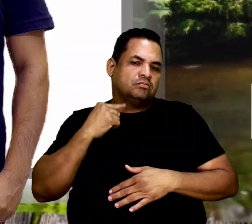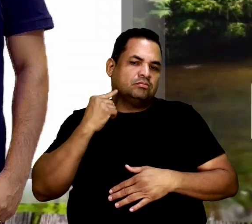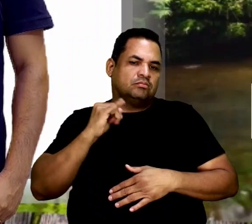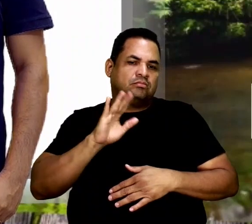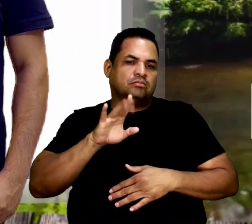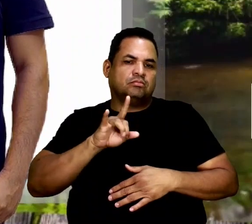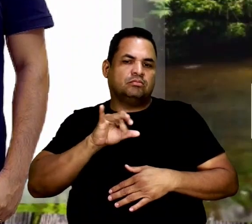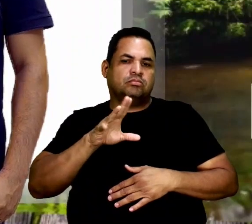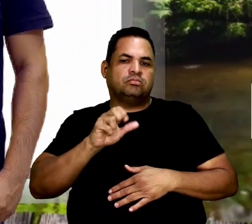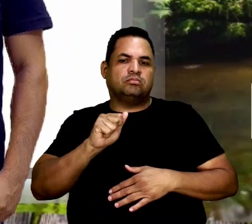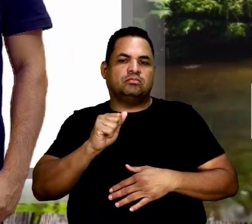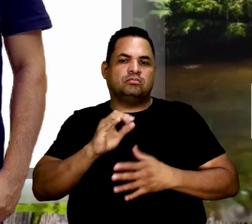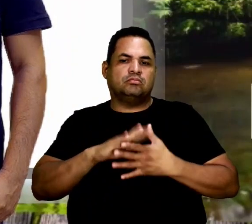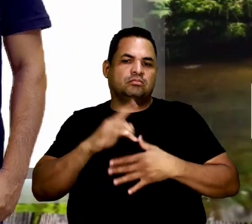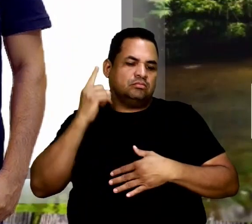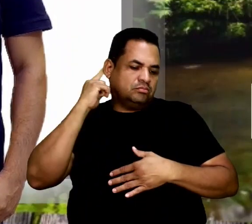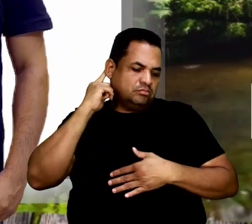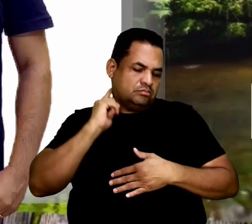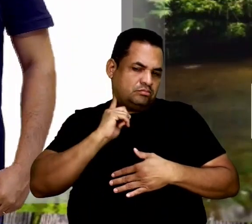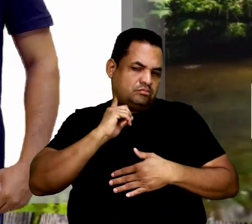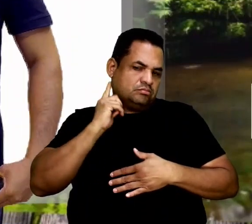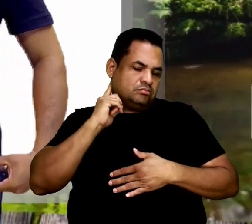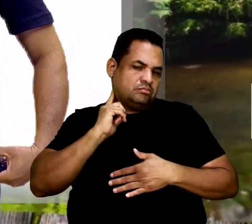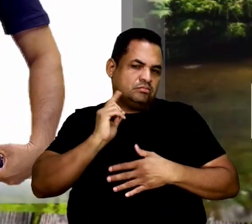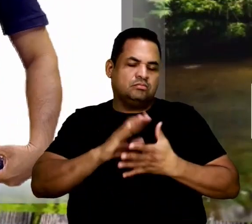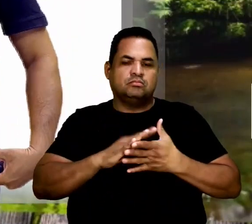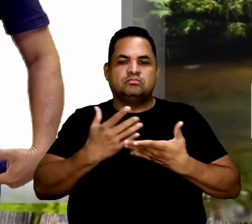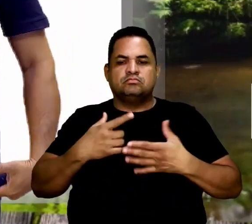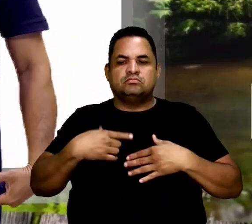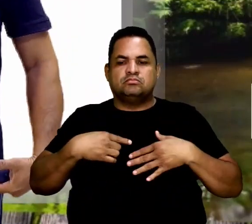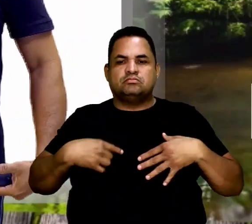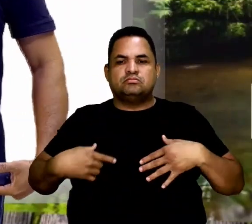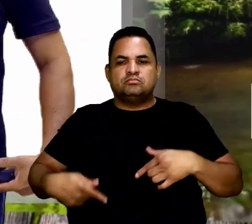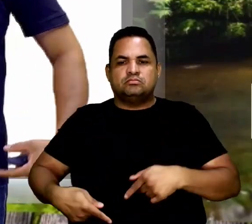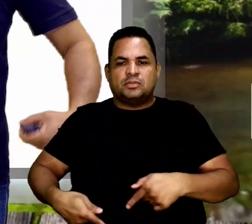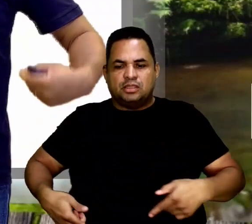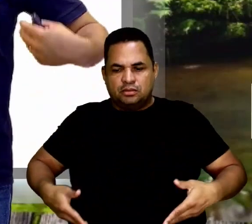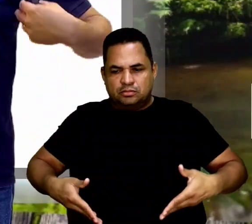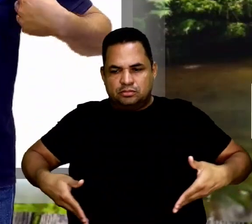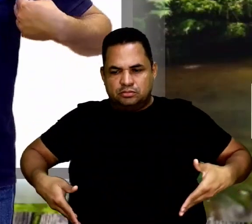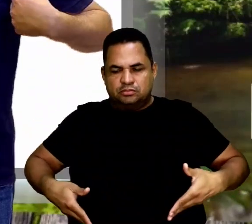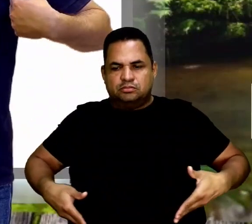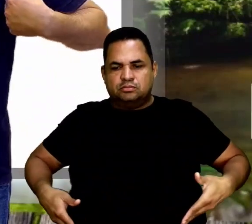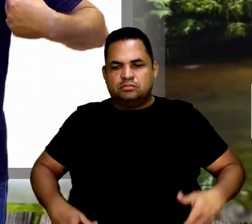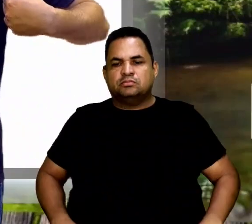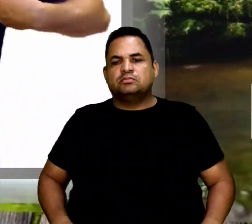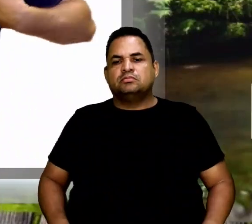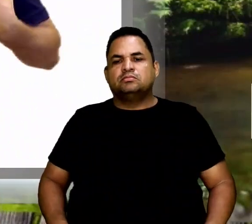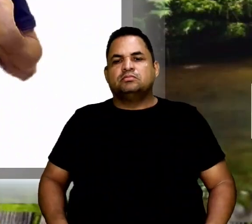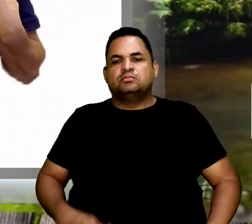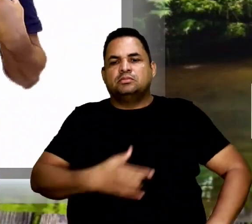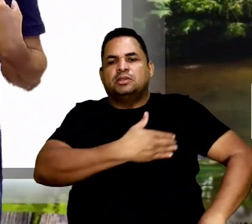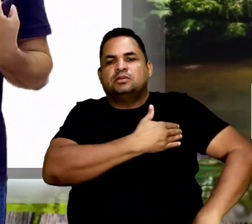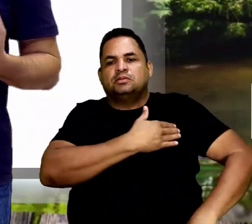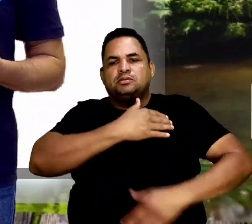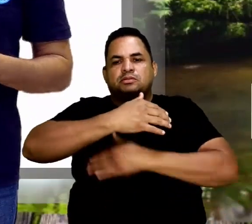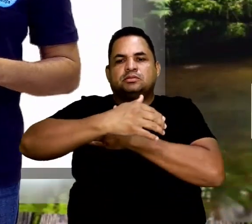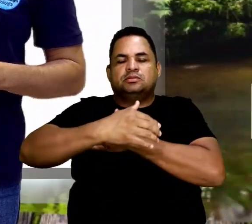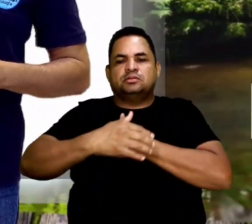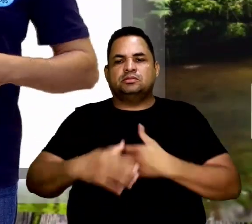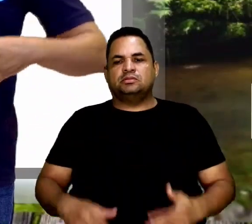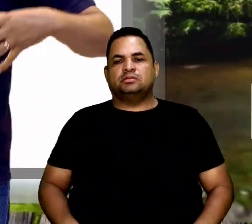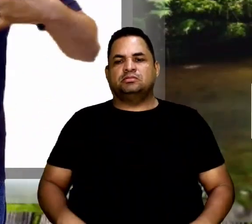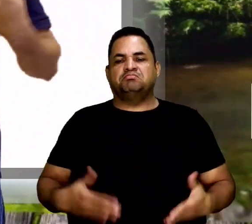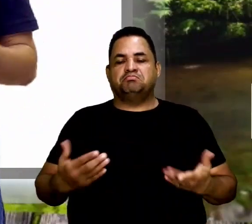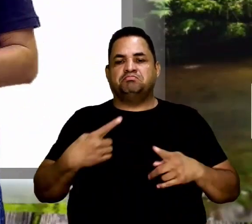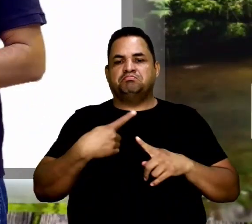Aqui atrás da orelha, abaixo do pescoço, você pode sentir na região da virilha, você pode sentir em várias regiões, na região da axila. Por